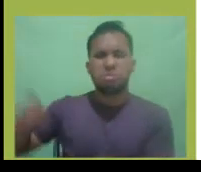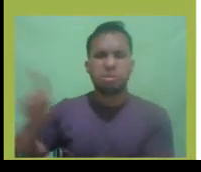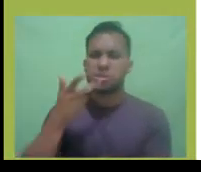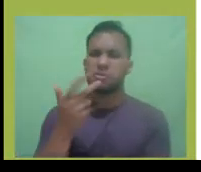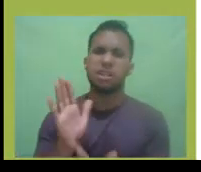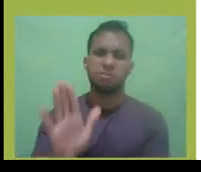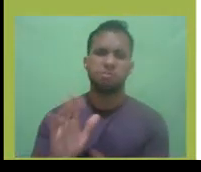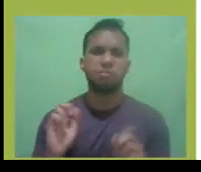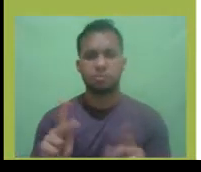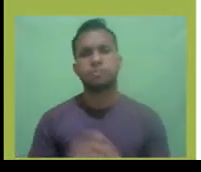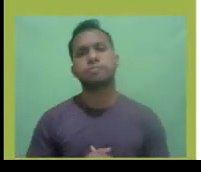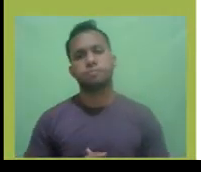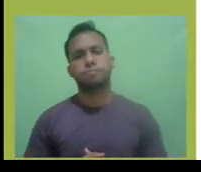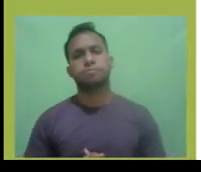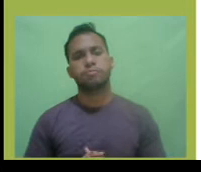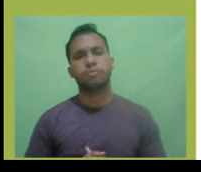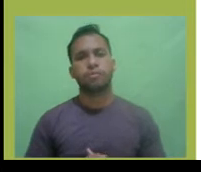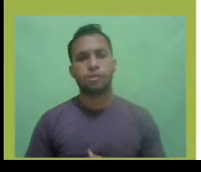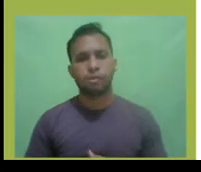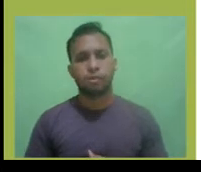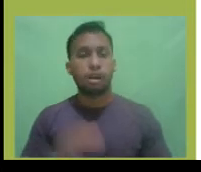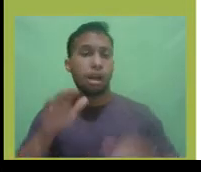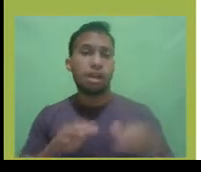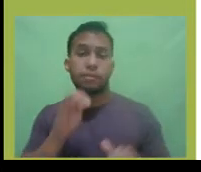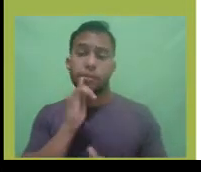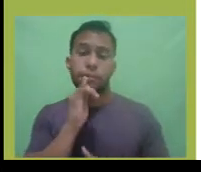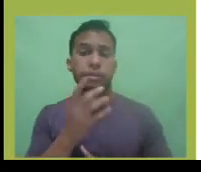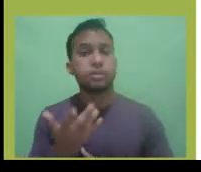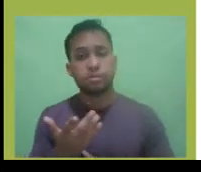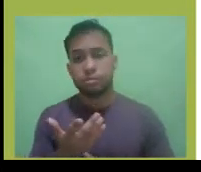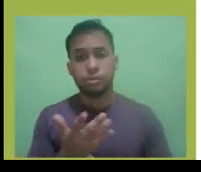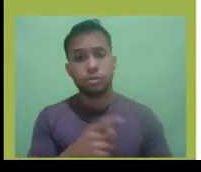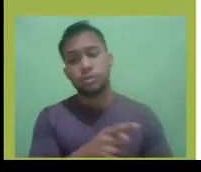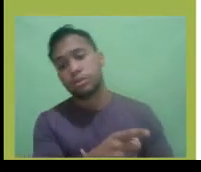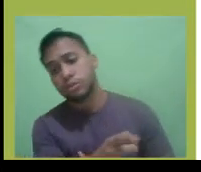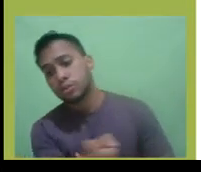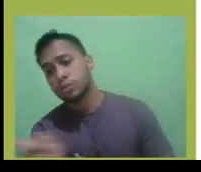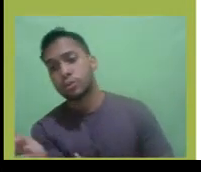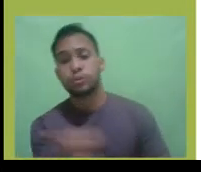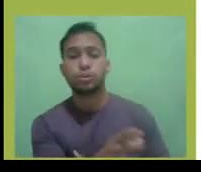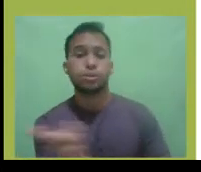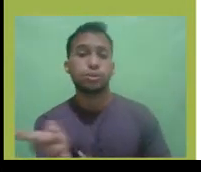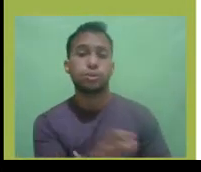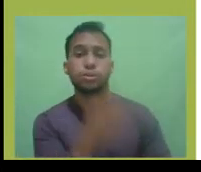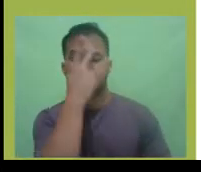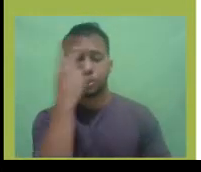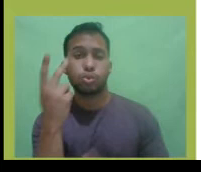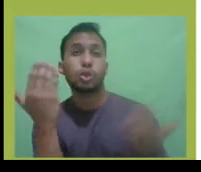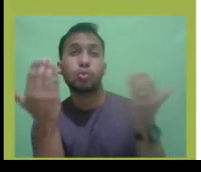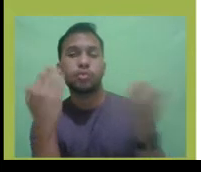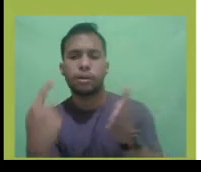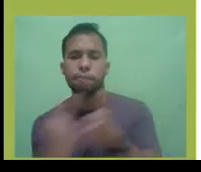perguntas, alguém levante um ponto que percebeu que possa justificar com os problemas que você teve no meio do